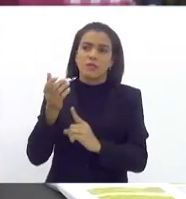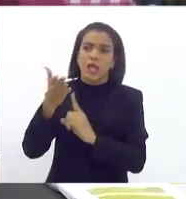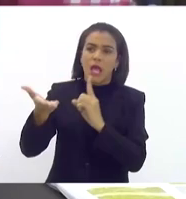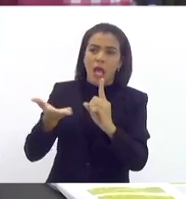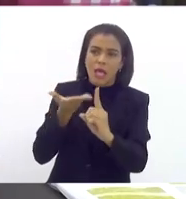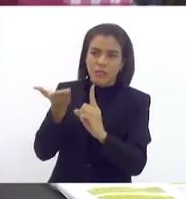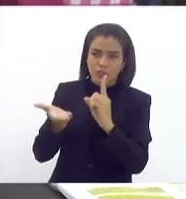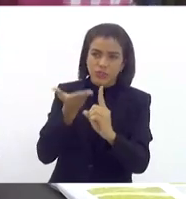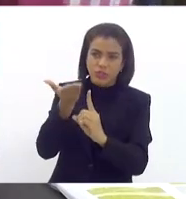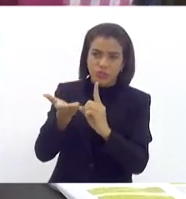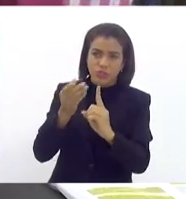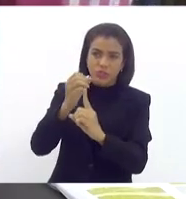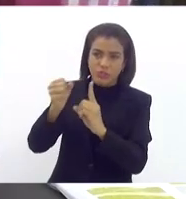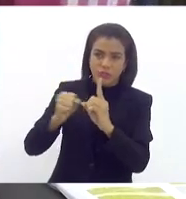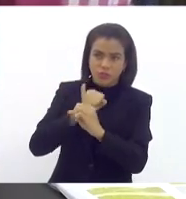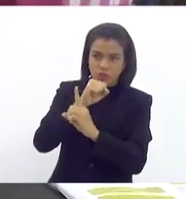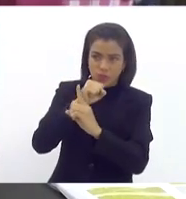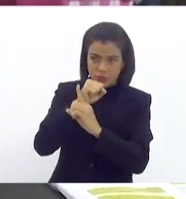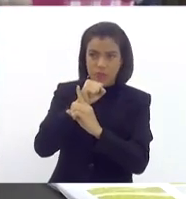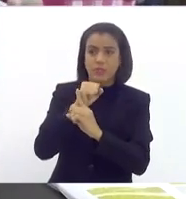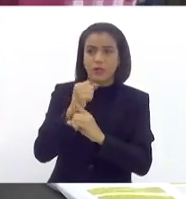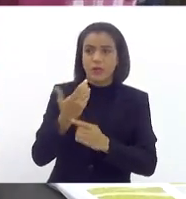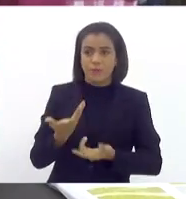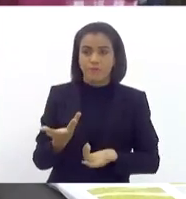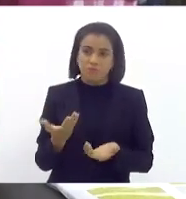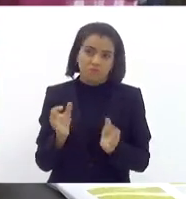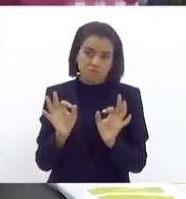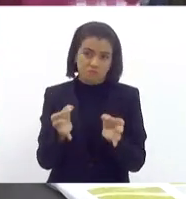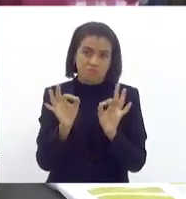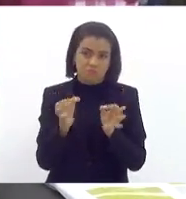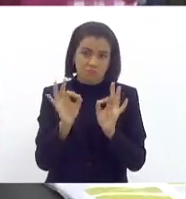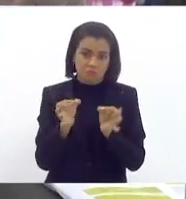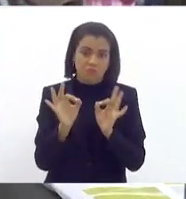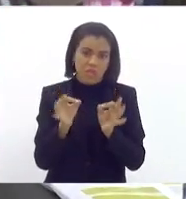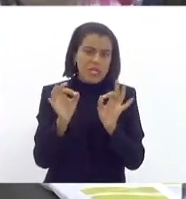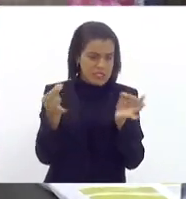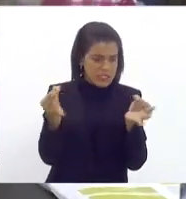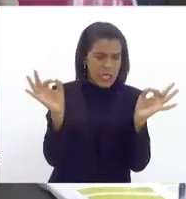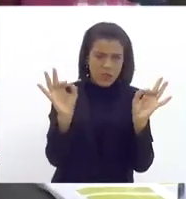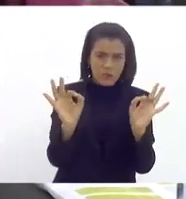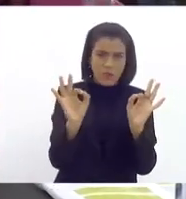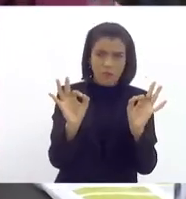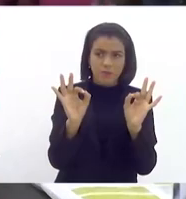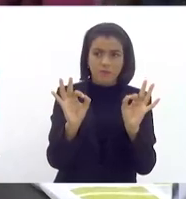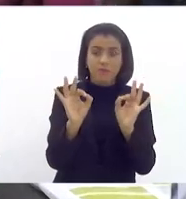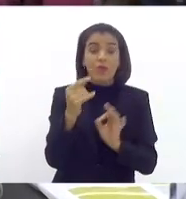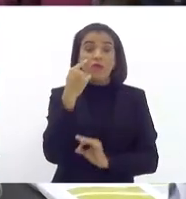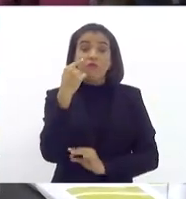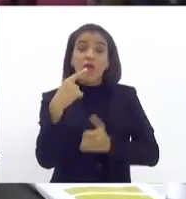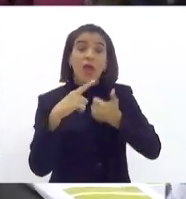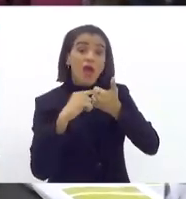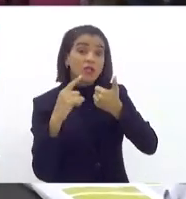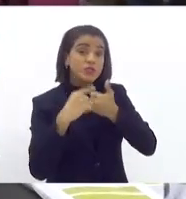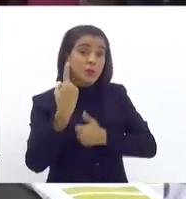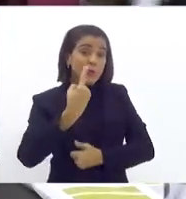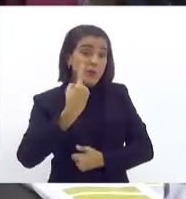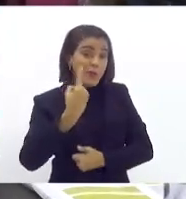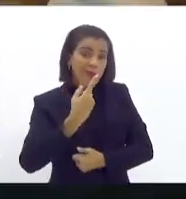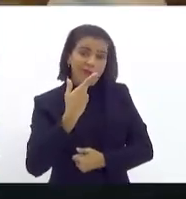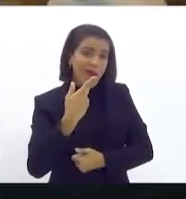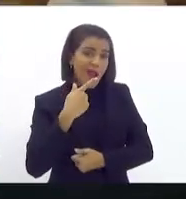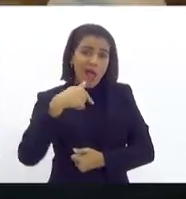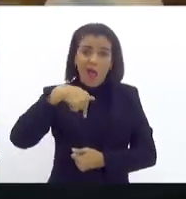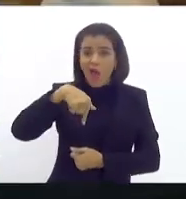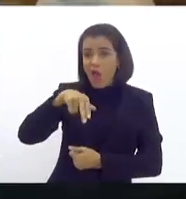Tem que alterar a emenda, porque o conteúdo é diferente da emenda. Então, né? E aí, quando a gente... Exato. Você vai no artigo 1º, diz que é